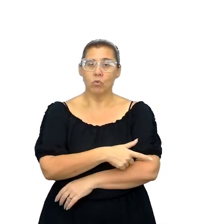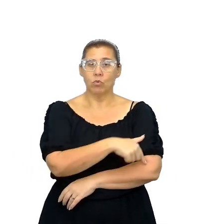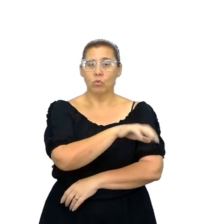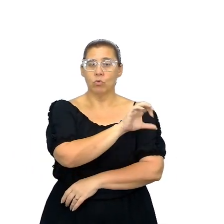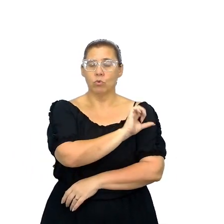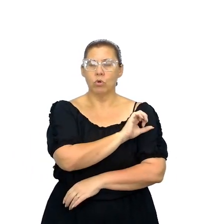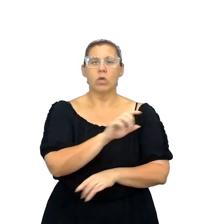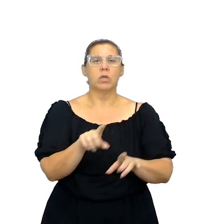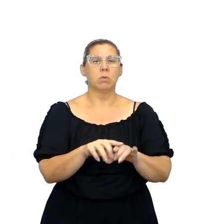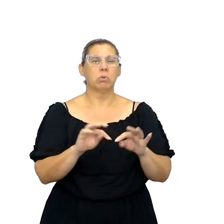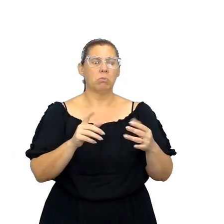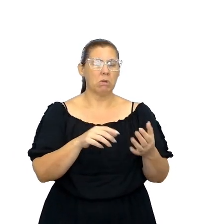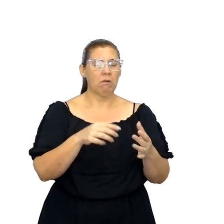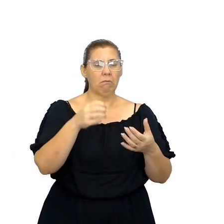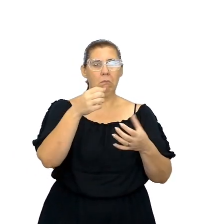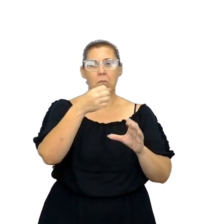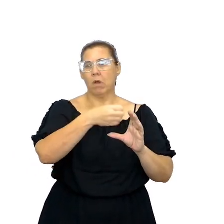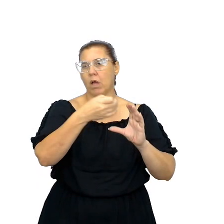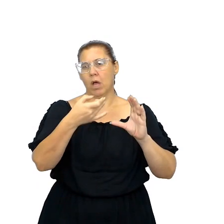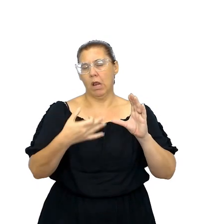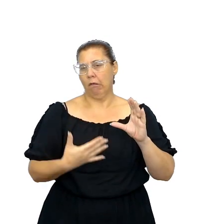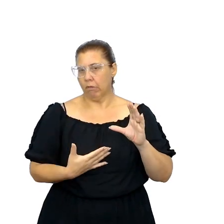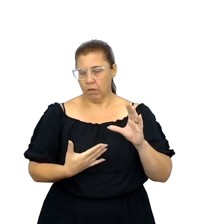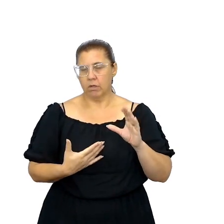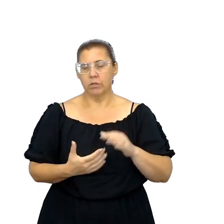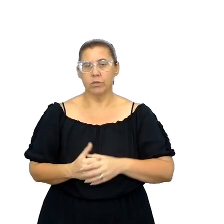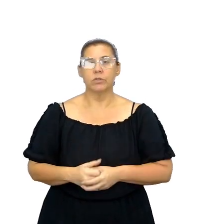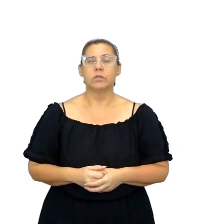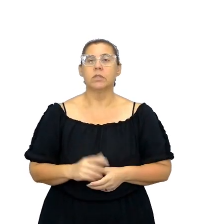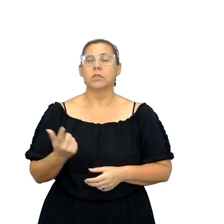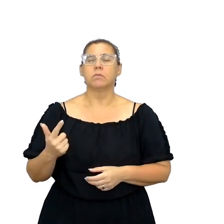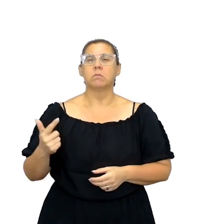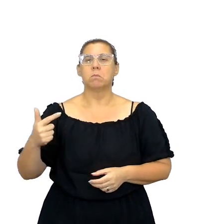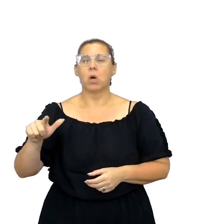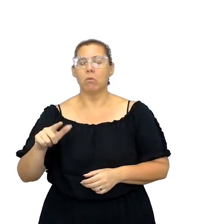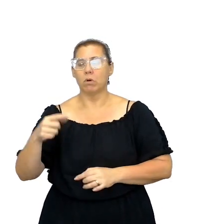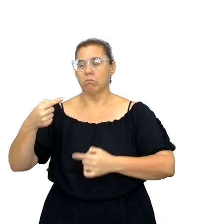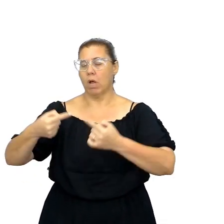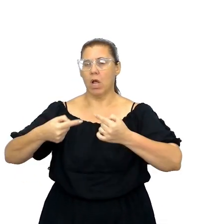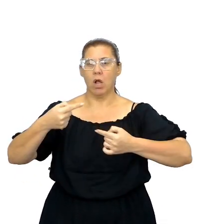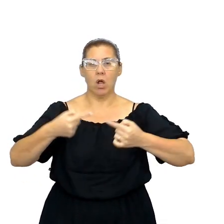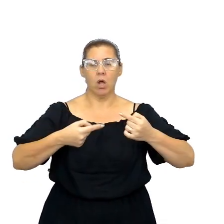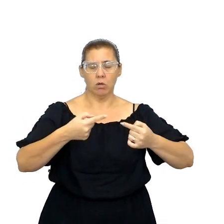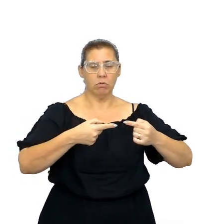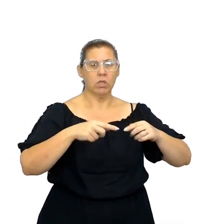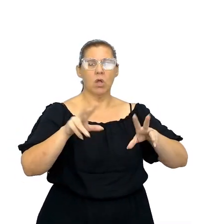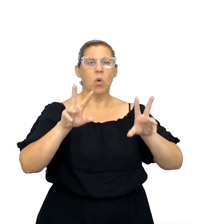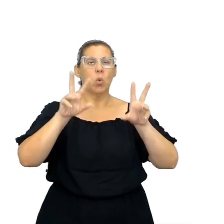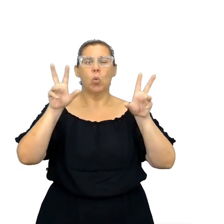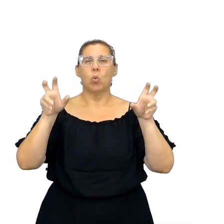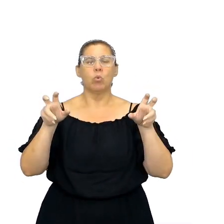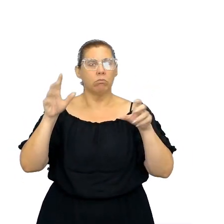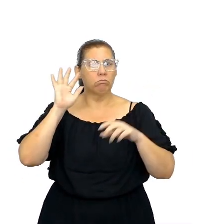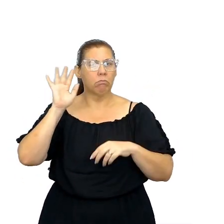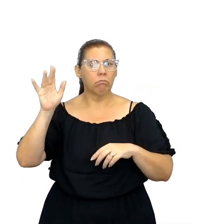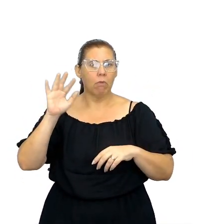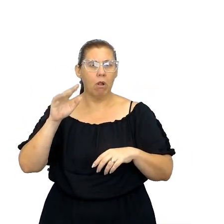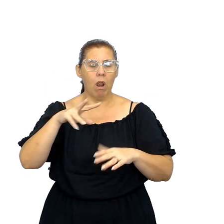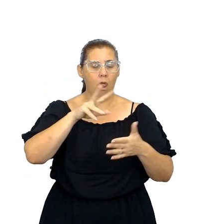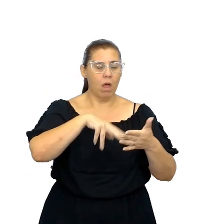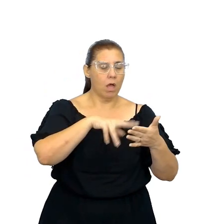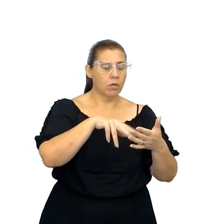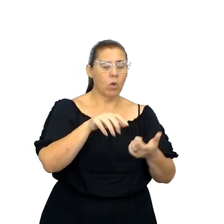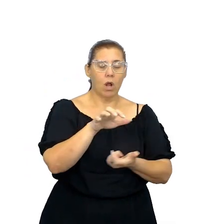seus respectivos elementos constitutivos. Depois, discutir aspectos teóricos de leitura e letramento,